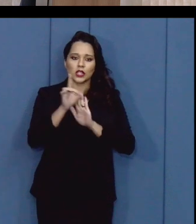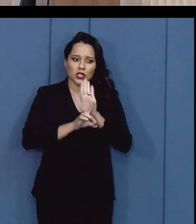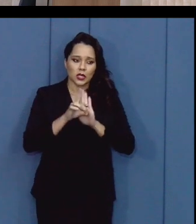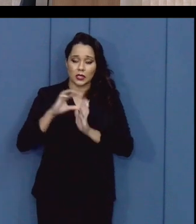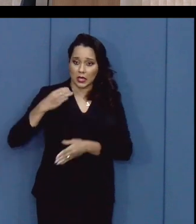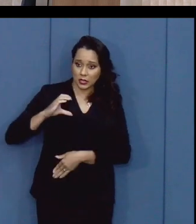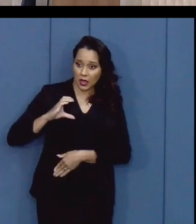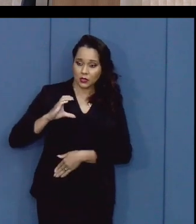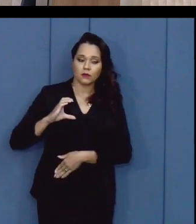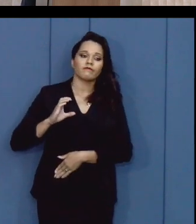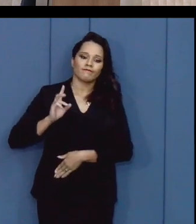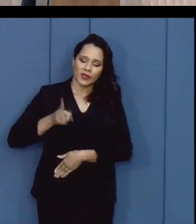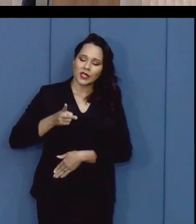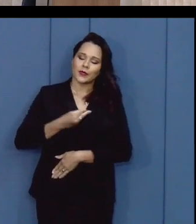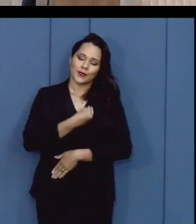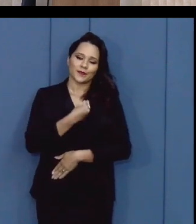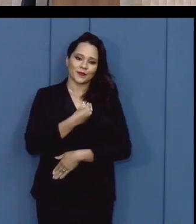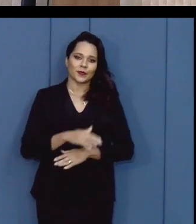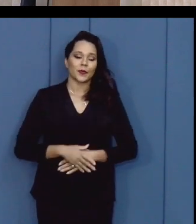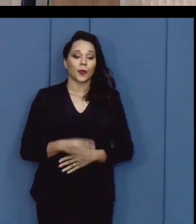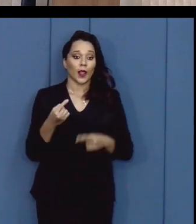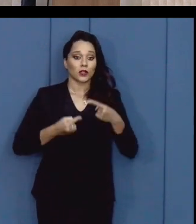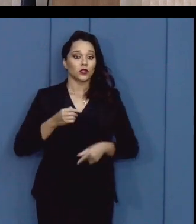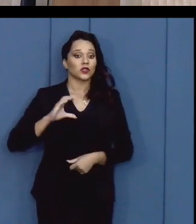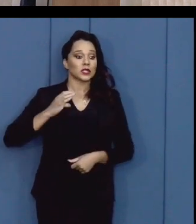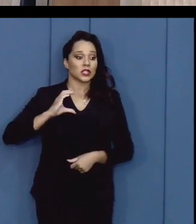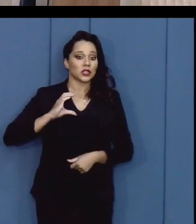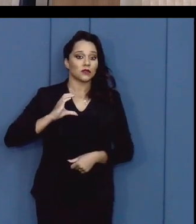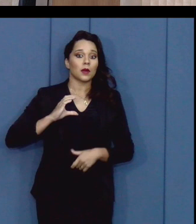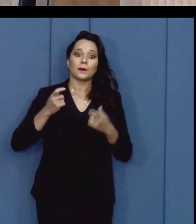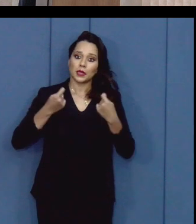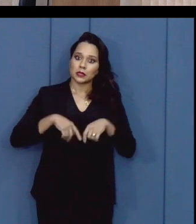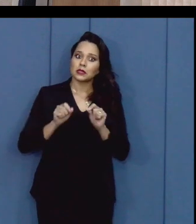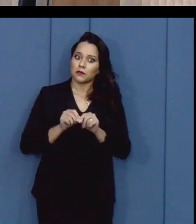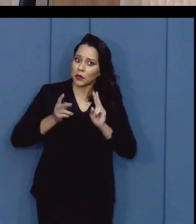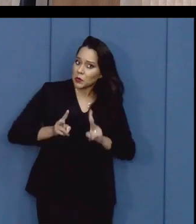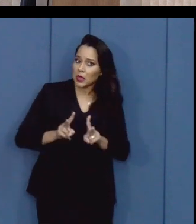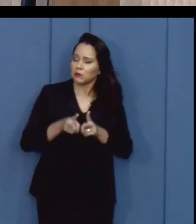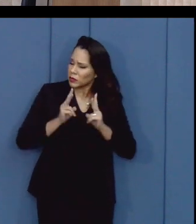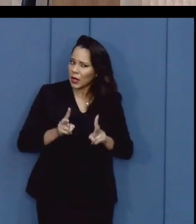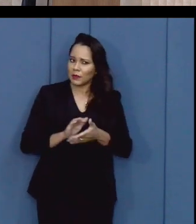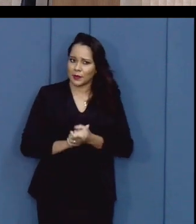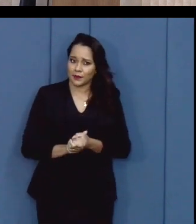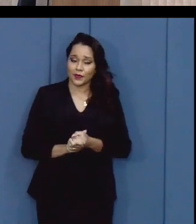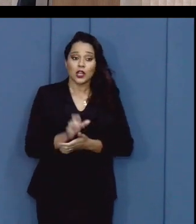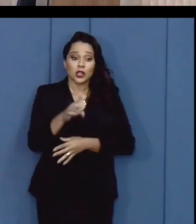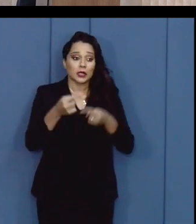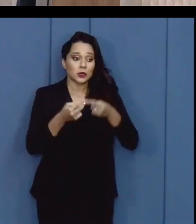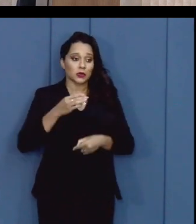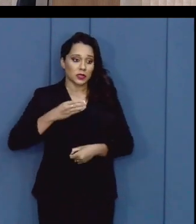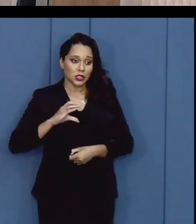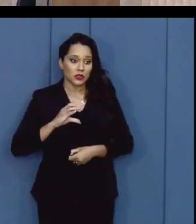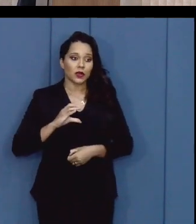diretrizes, a ciência está sempre presente. A discussão científica, ela deve ser feita sempre. Sempre, né? Só que a